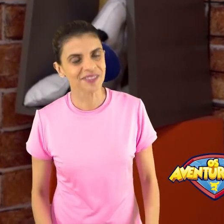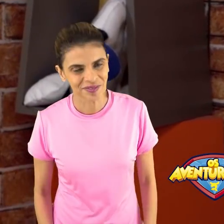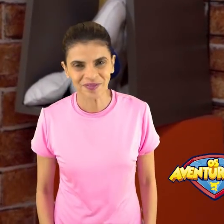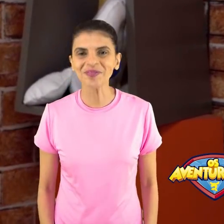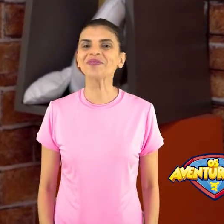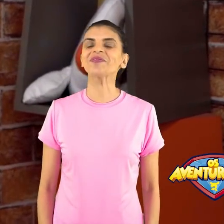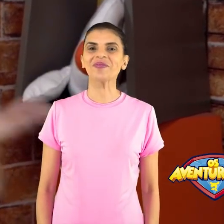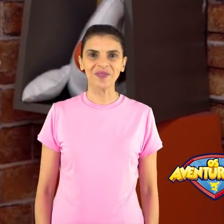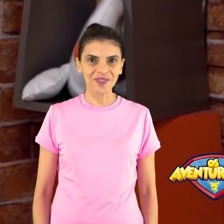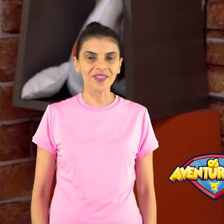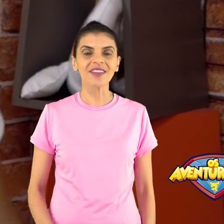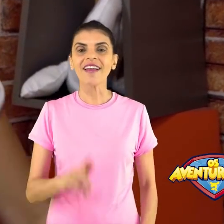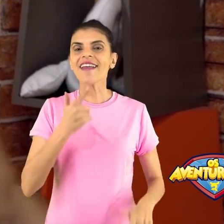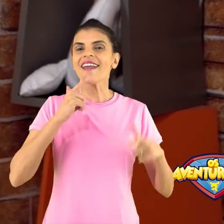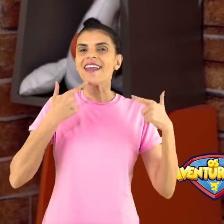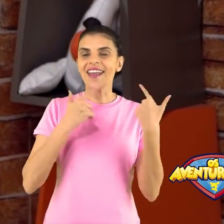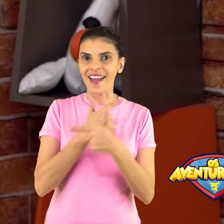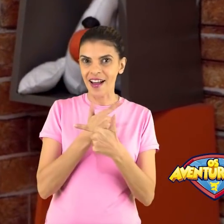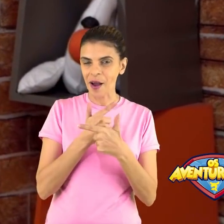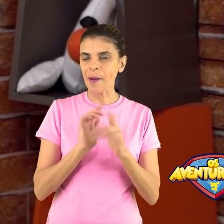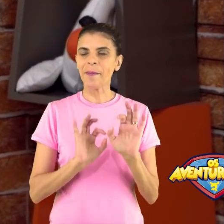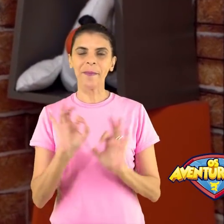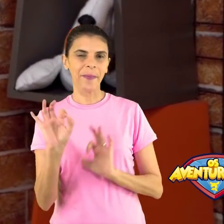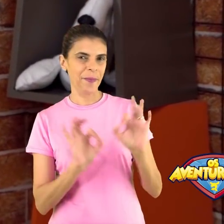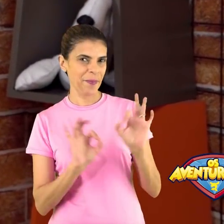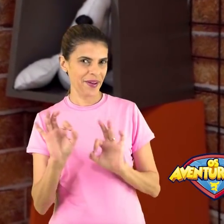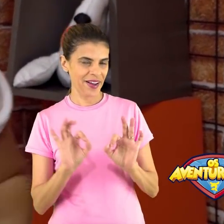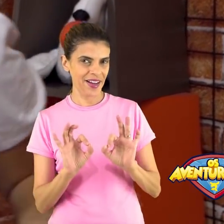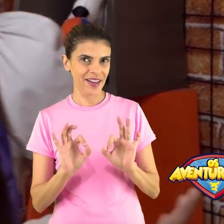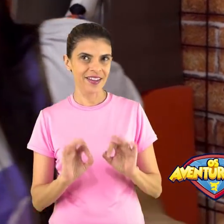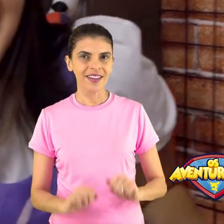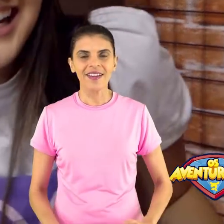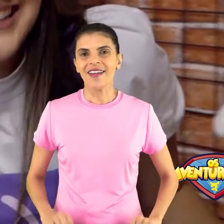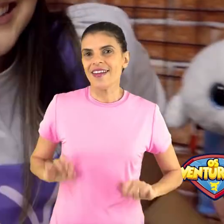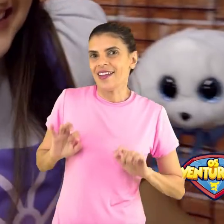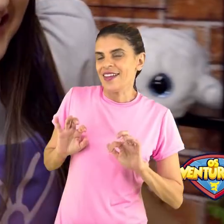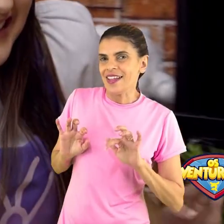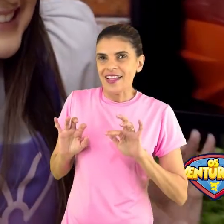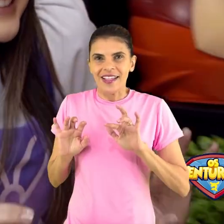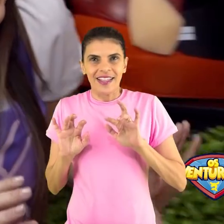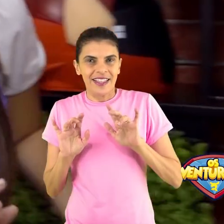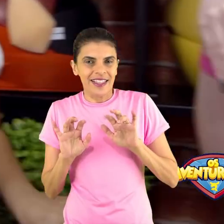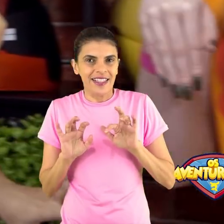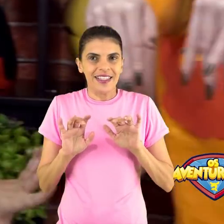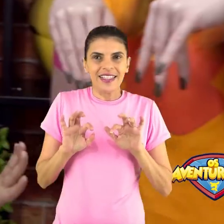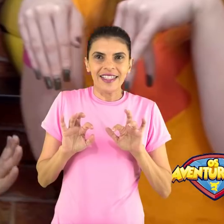Agora eu tenho que fazer você rir. Se prepara, Manu!